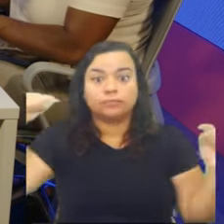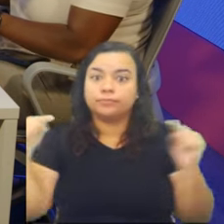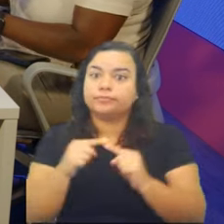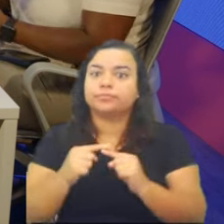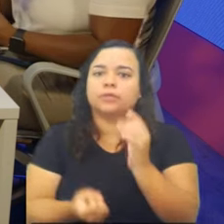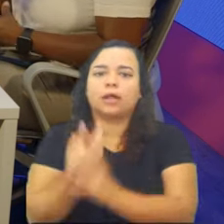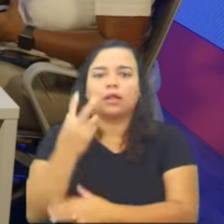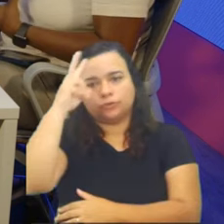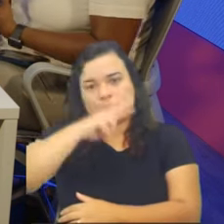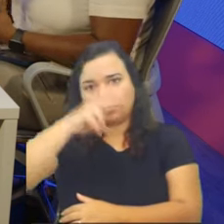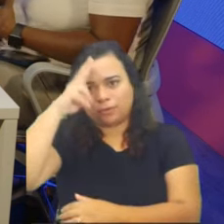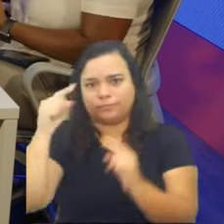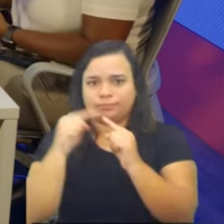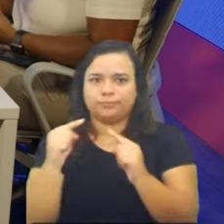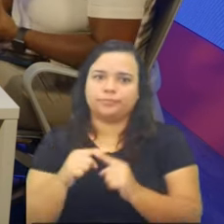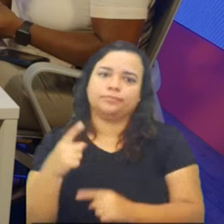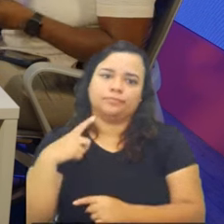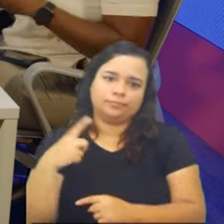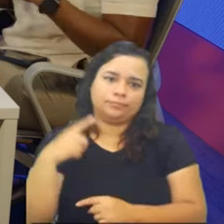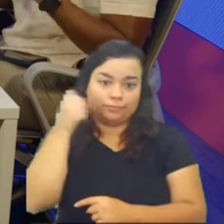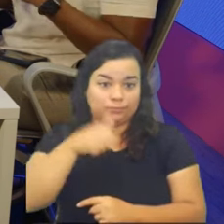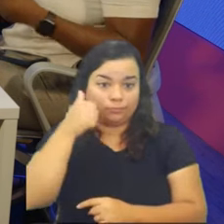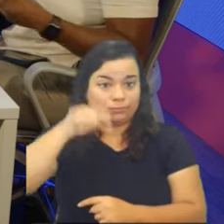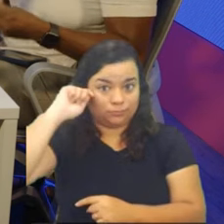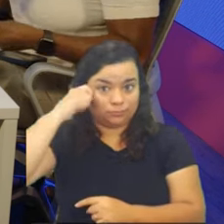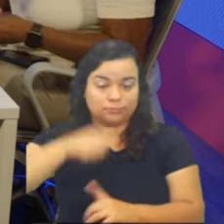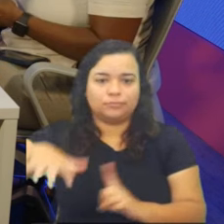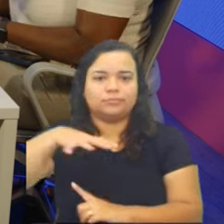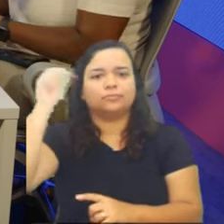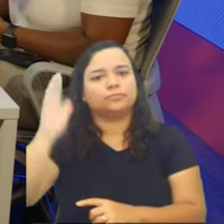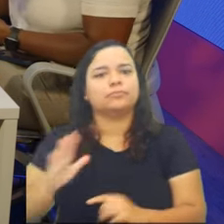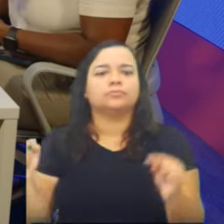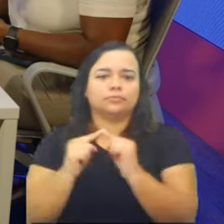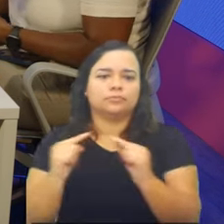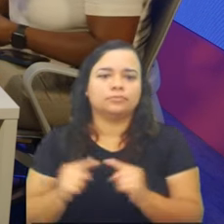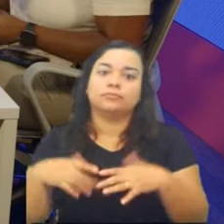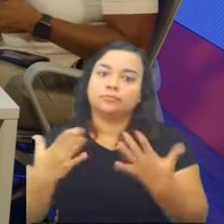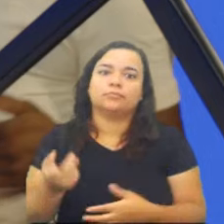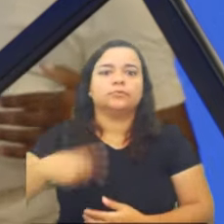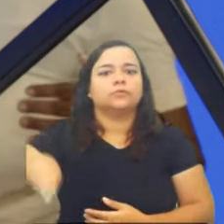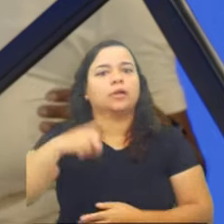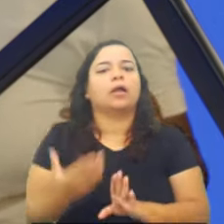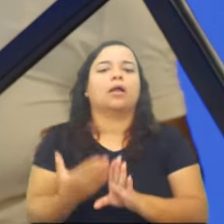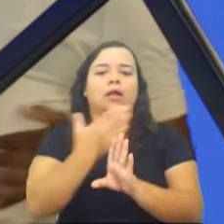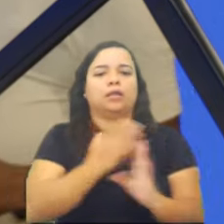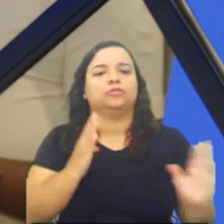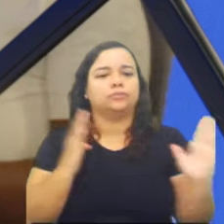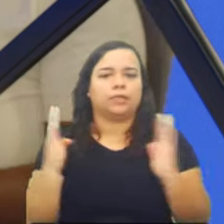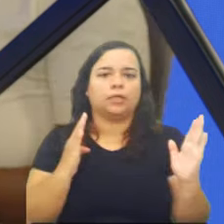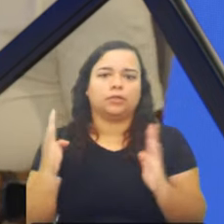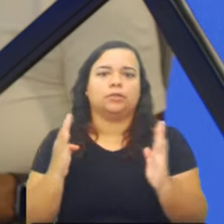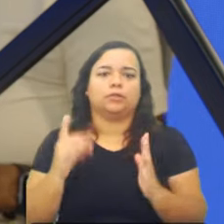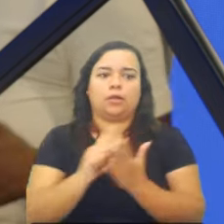negras faz parte da construção histórica eh das mulheres negras na sociedade brasileira então a gente vem